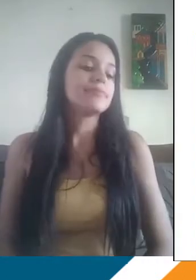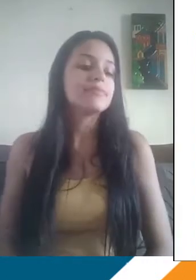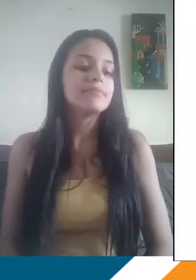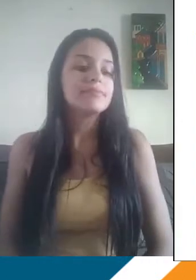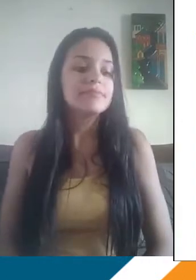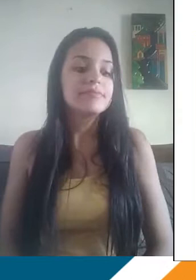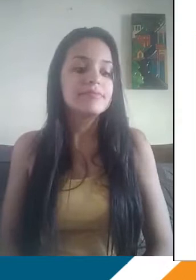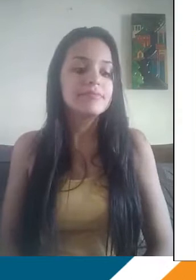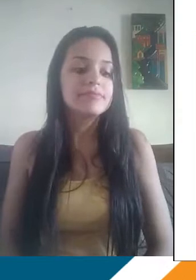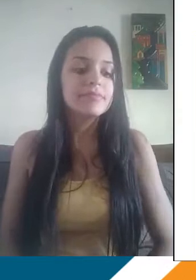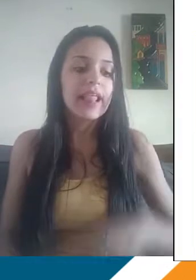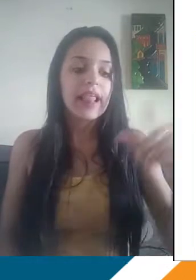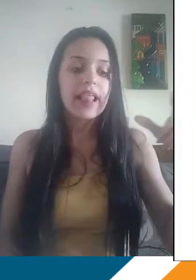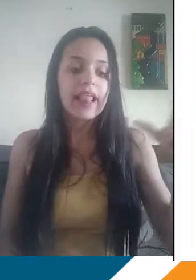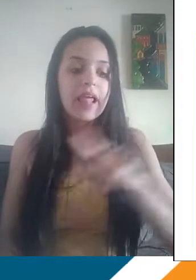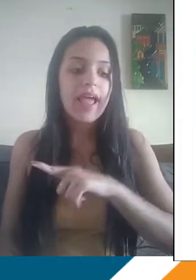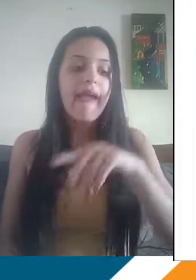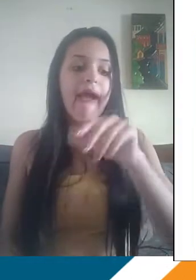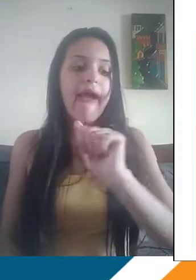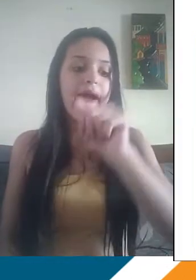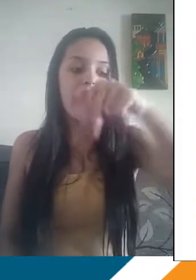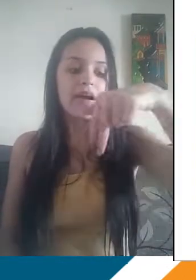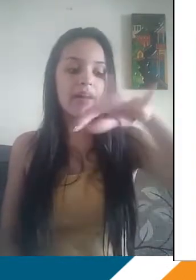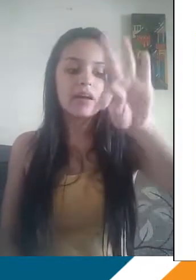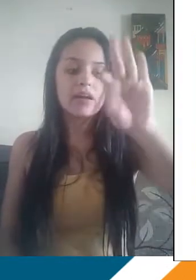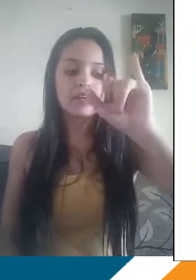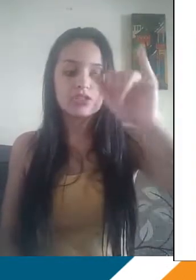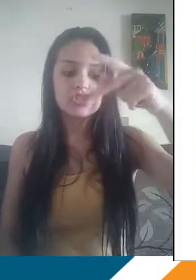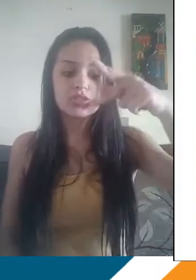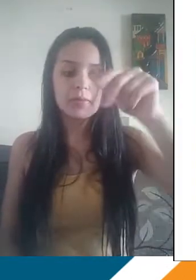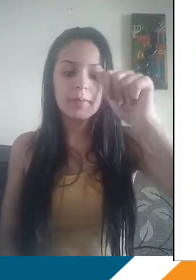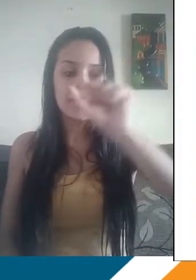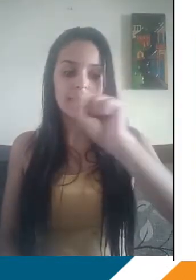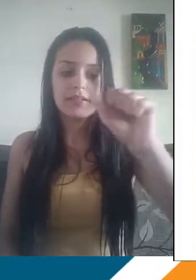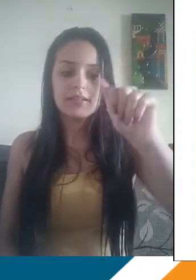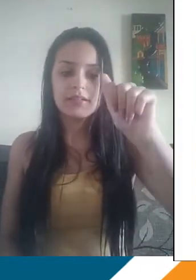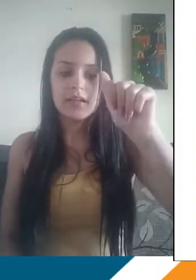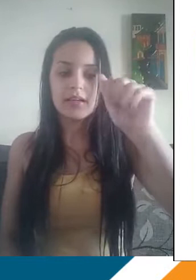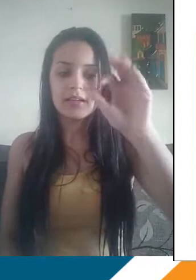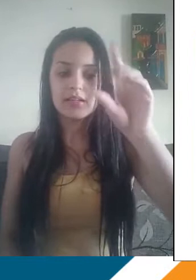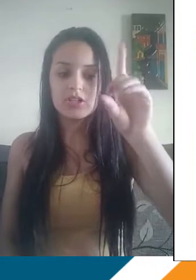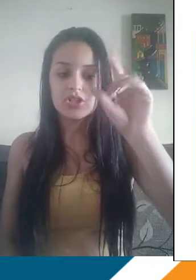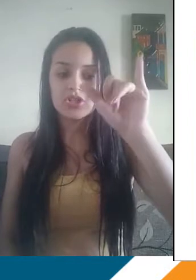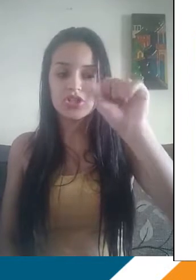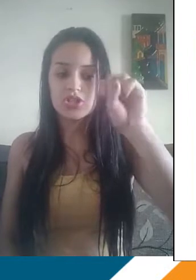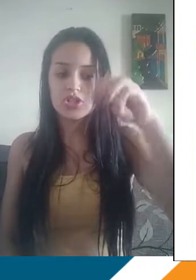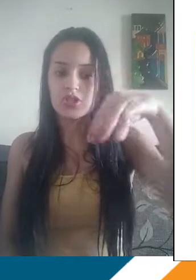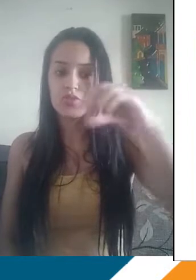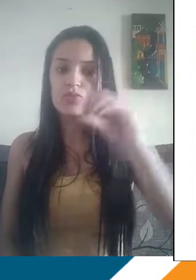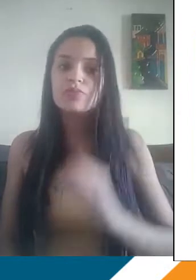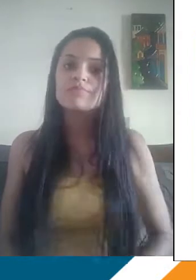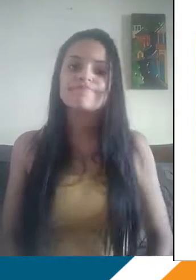o antipassadismo e o nacionalismo crítico. O antipassadismo consiste nessa atitude de recusa,